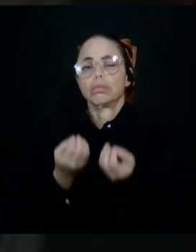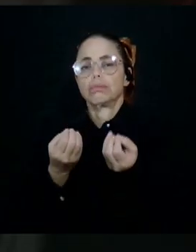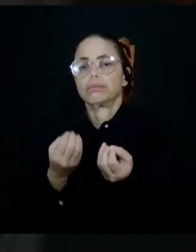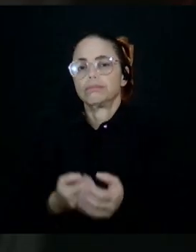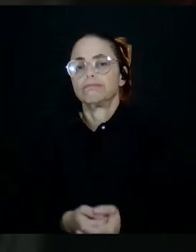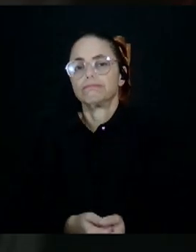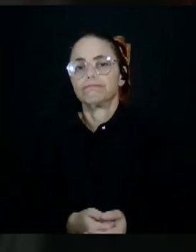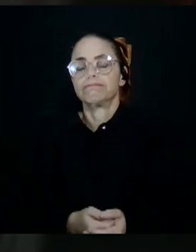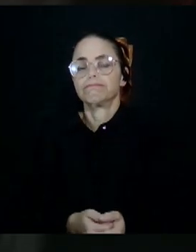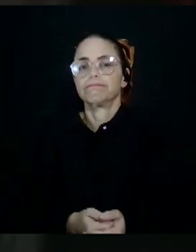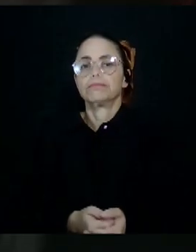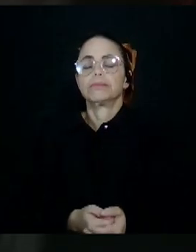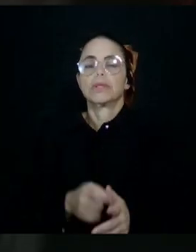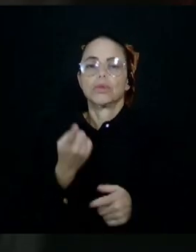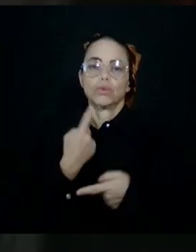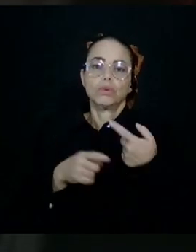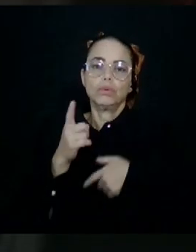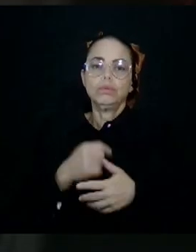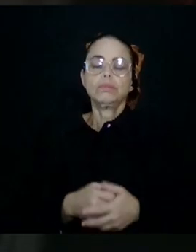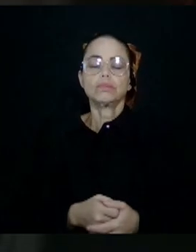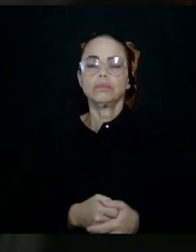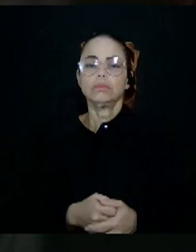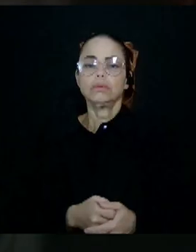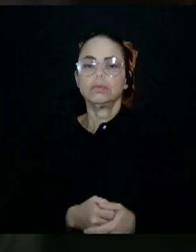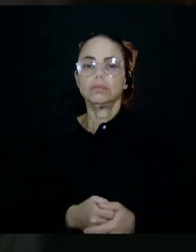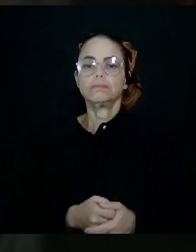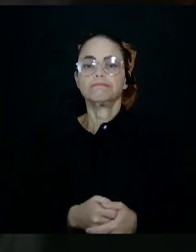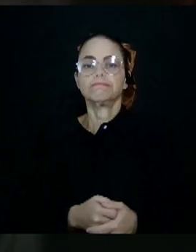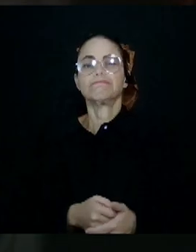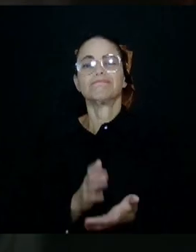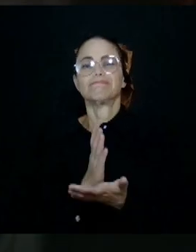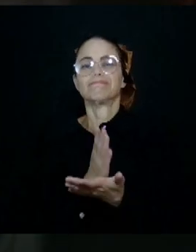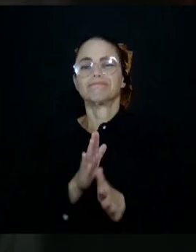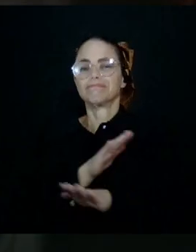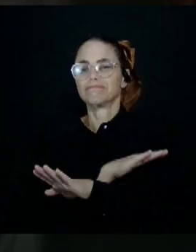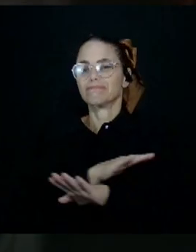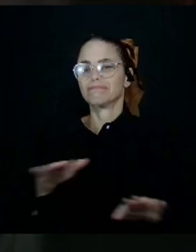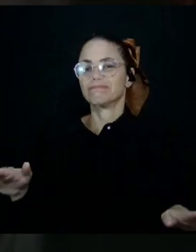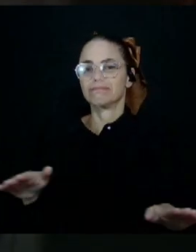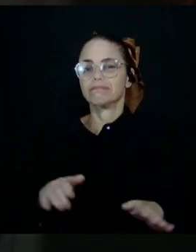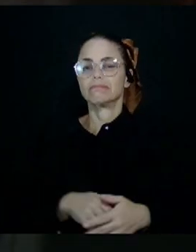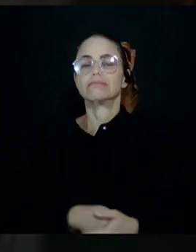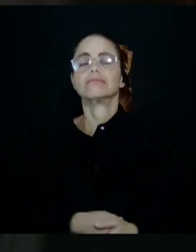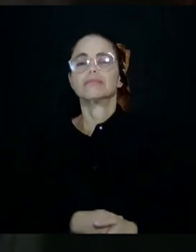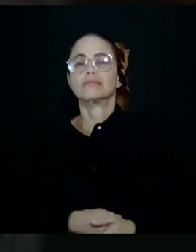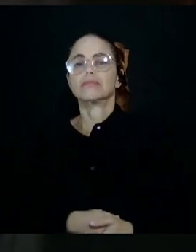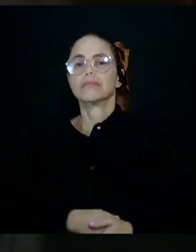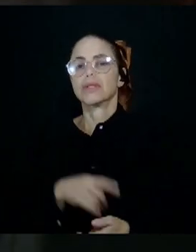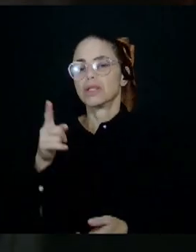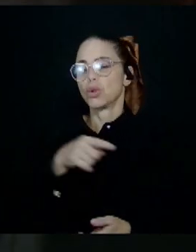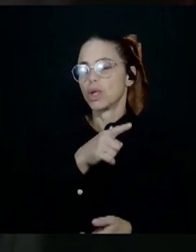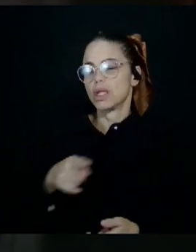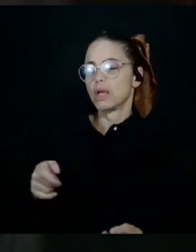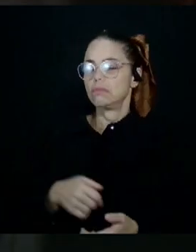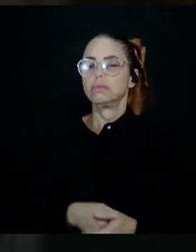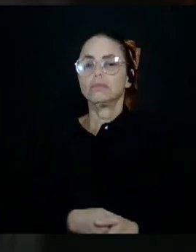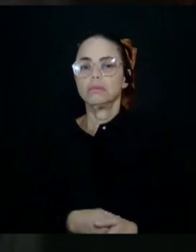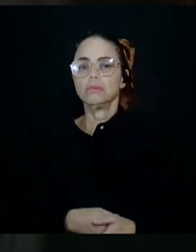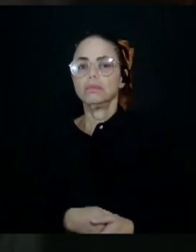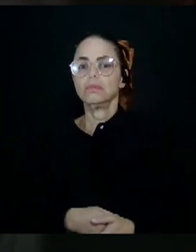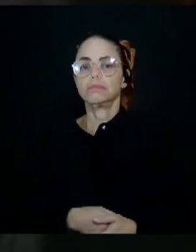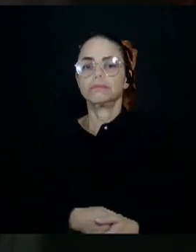isso e para que esses rótulos acabam, tipo, caindo por terra? Será que tem como, hein? O que é preciso para a gente